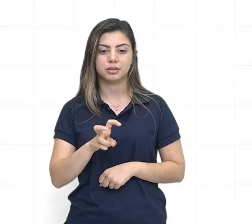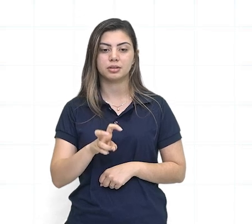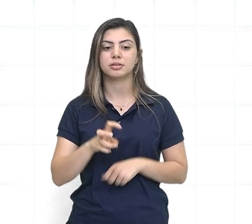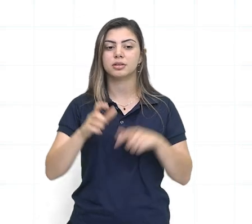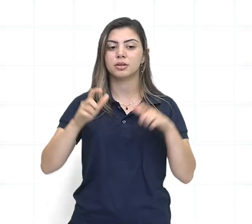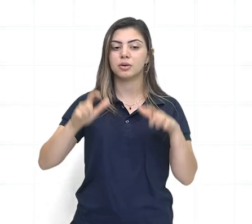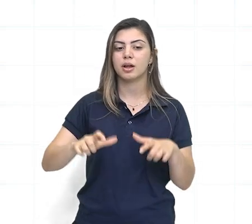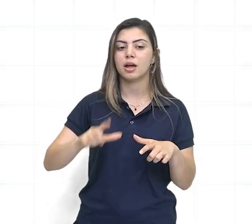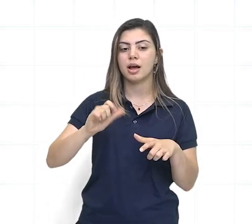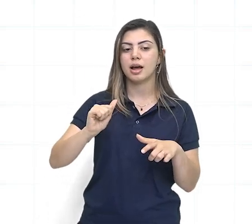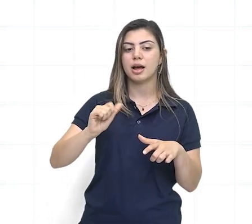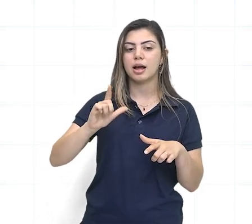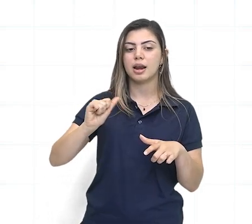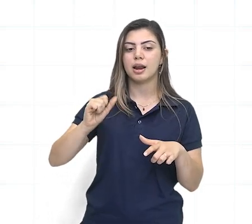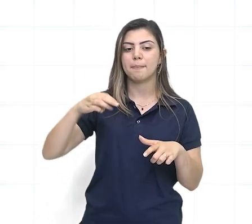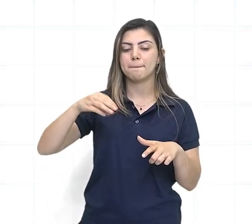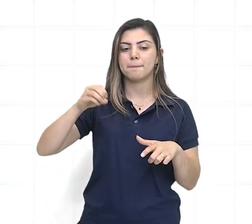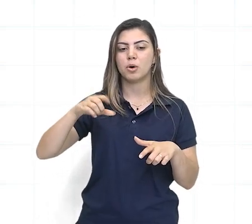1945, em